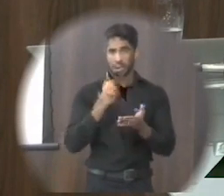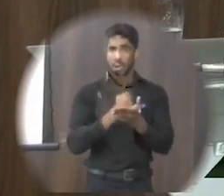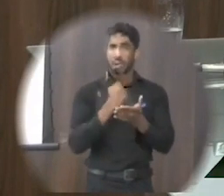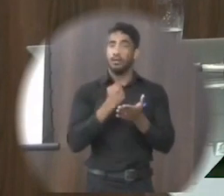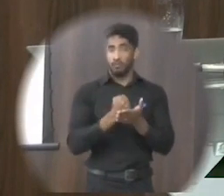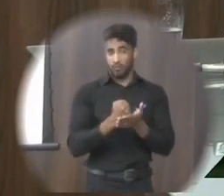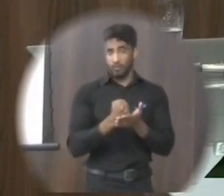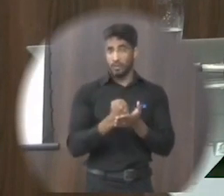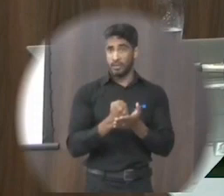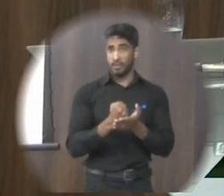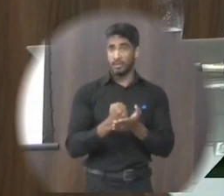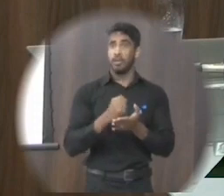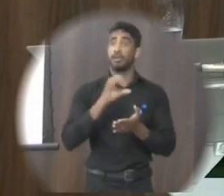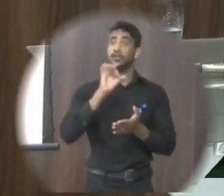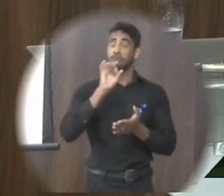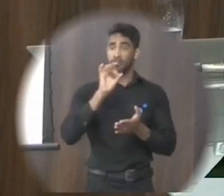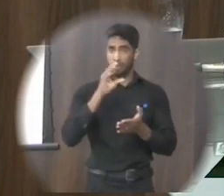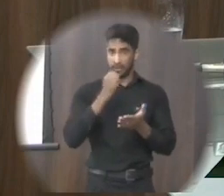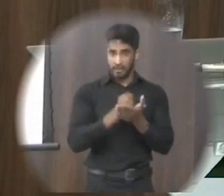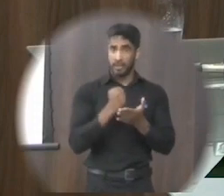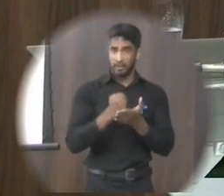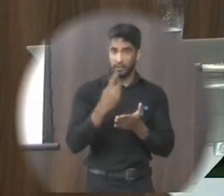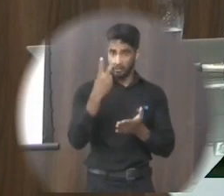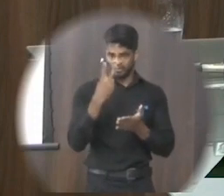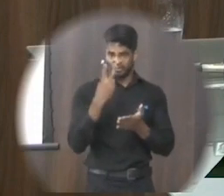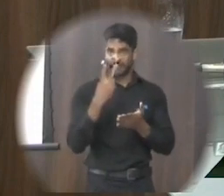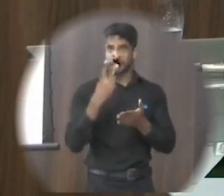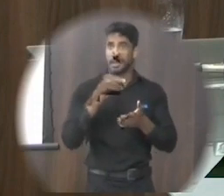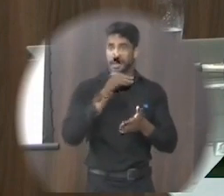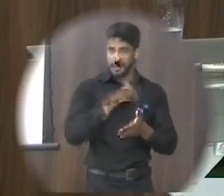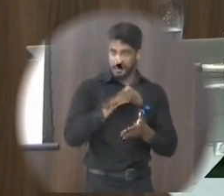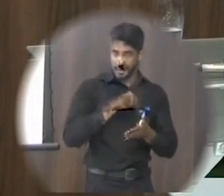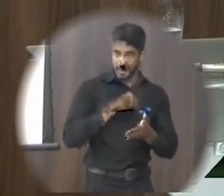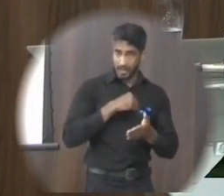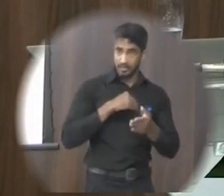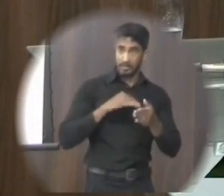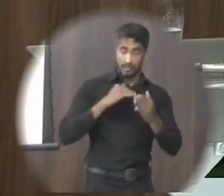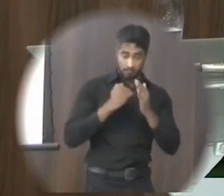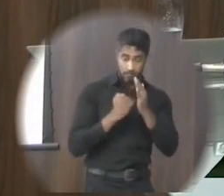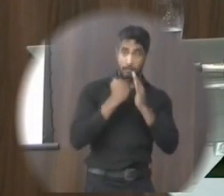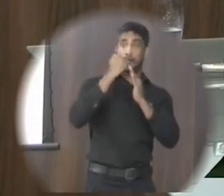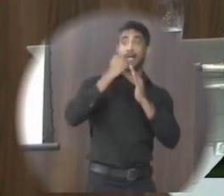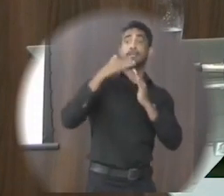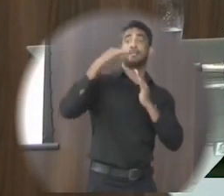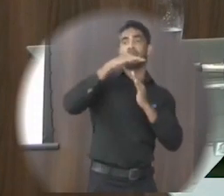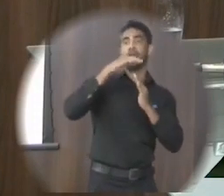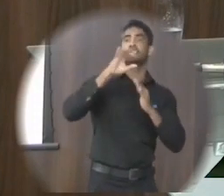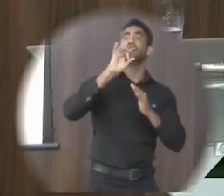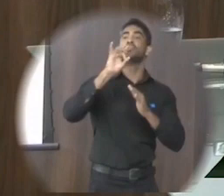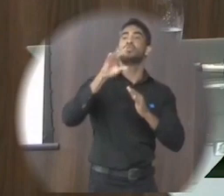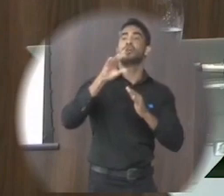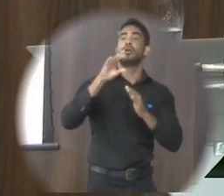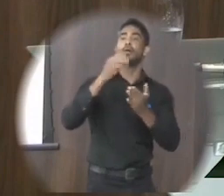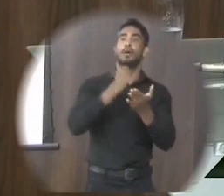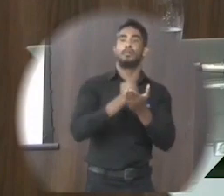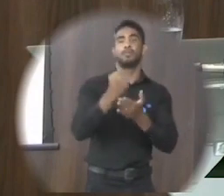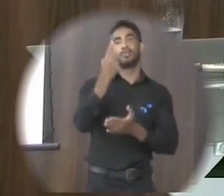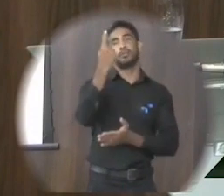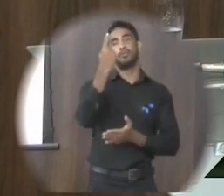ele só vai, se ele tem dois salários, dois cargos, e passa do teto, ele simplesmente só aposenta com o